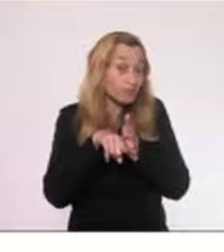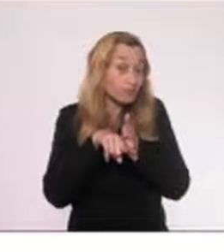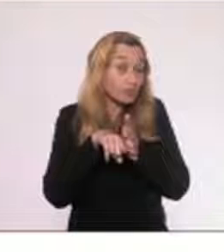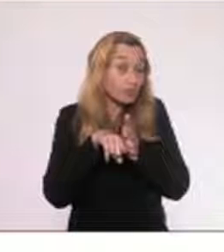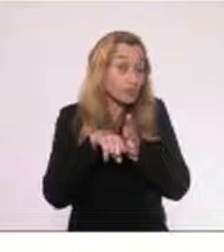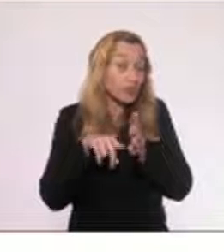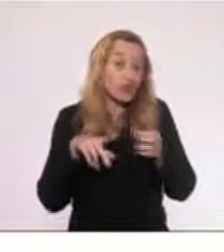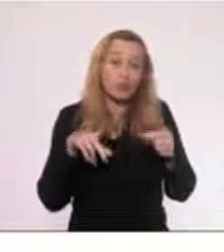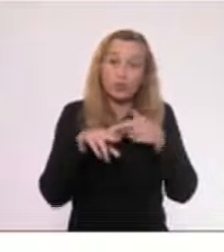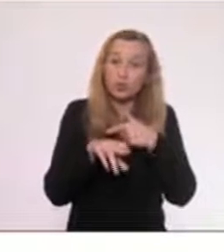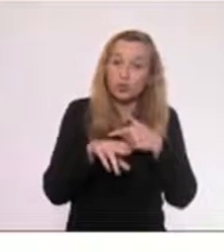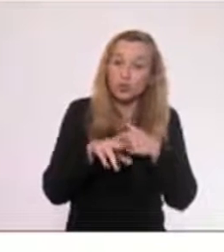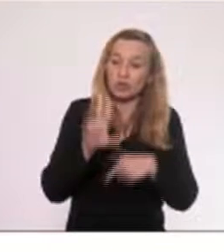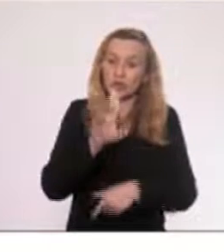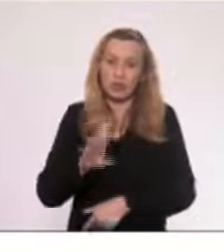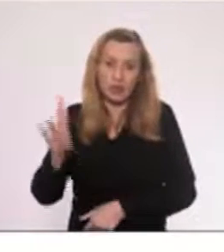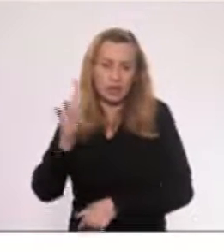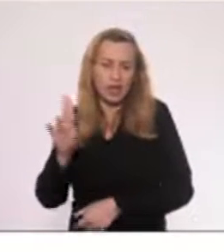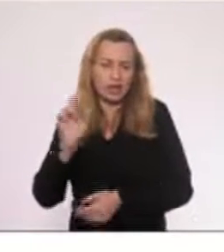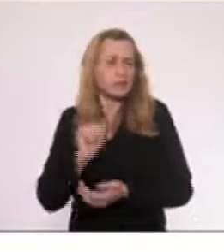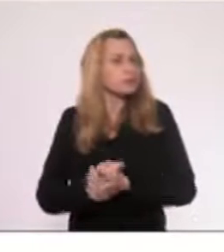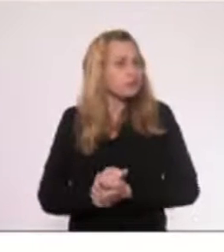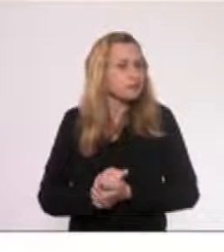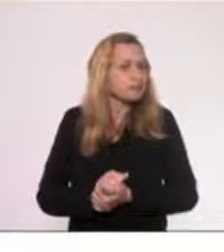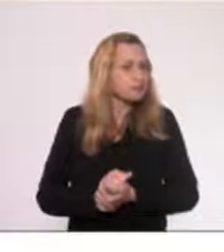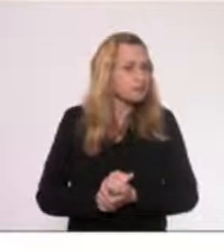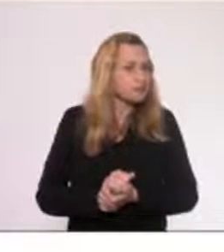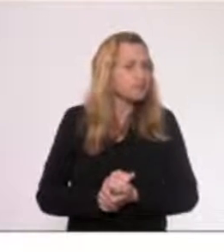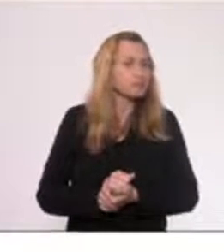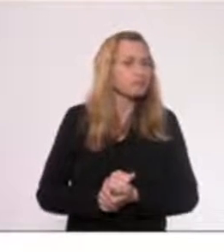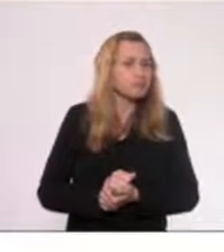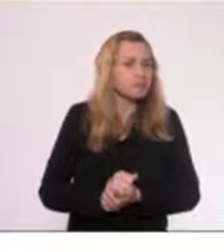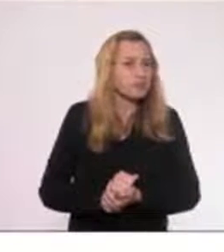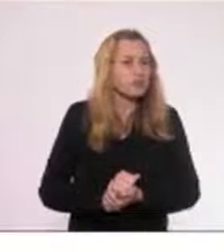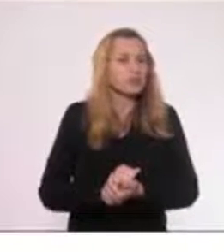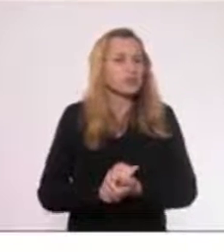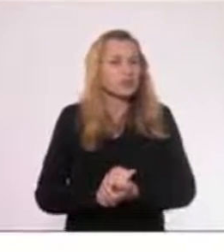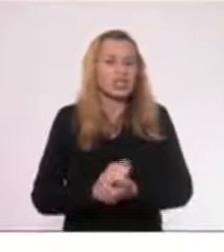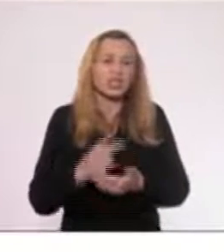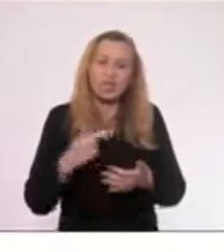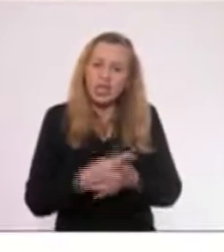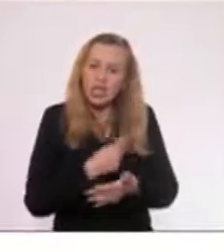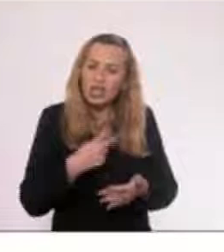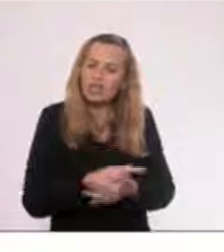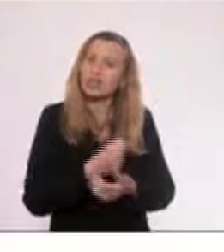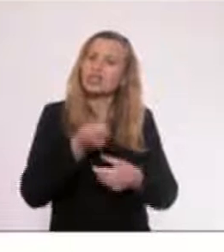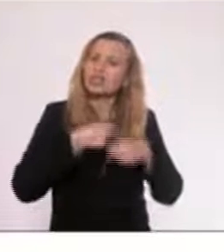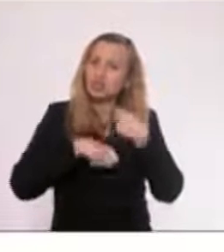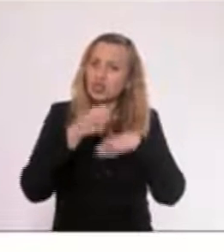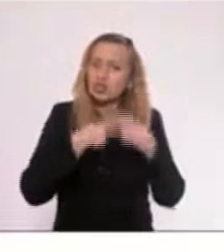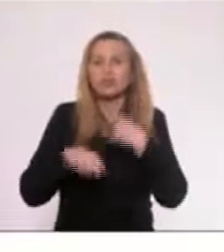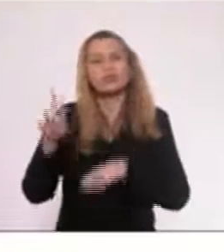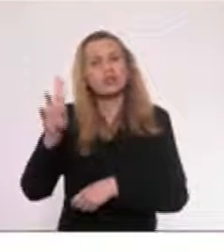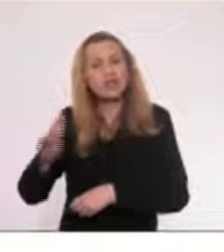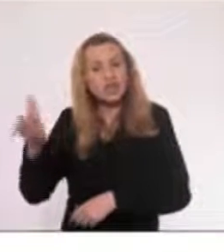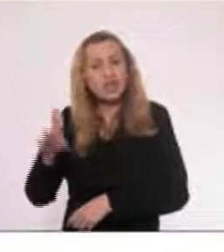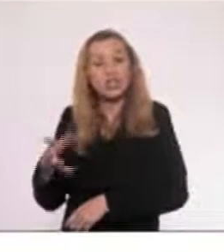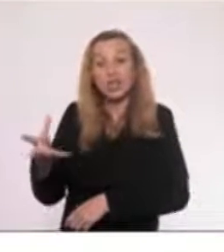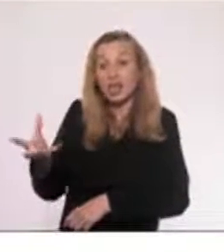prejuízos ao erário, eventuais transgressões por parte da direção de uma universidade que